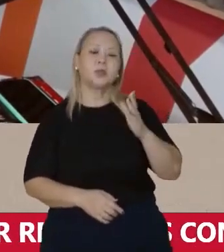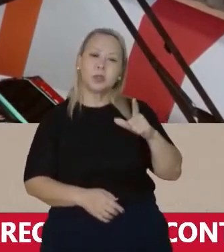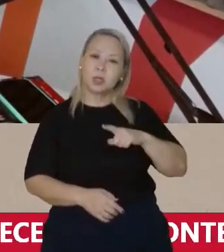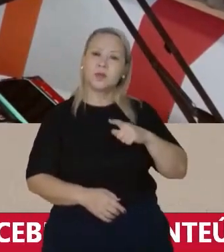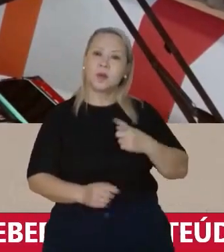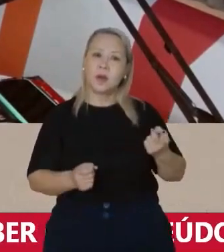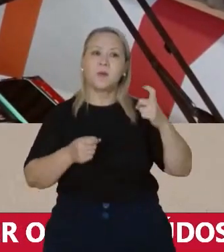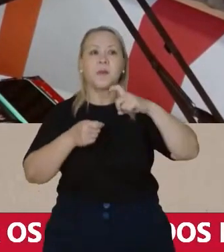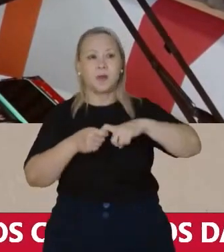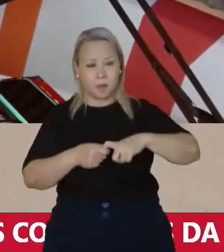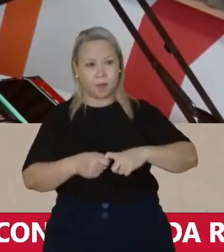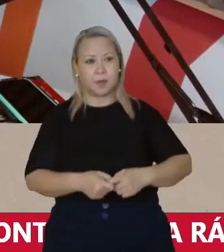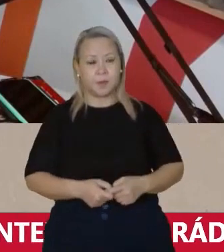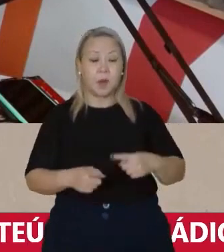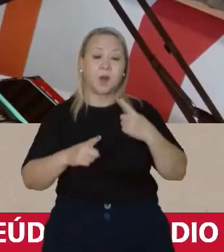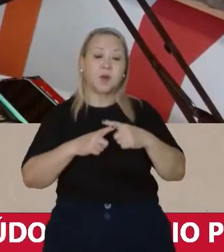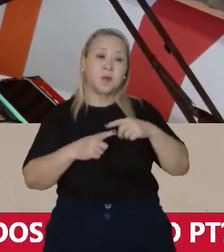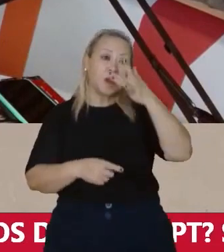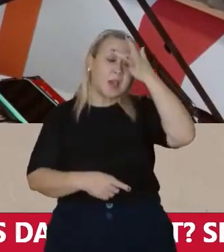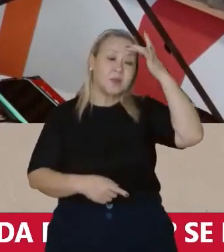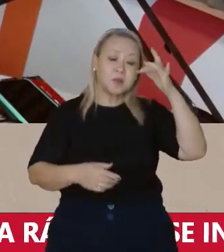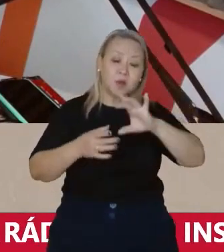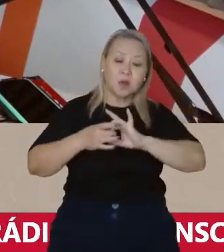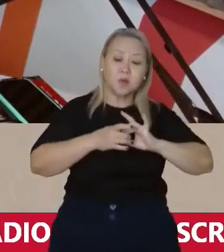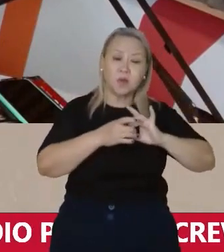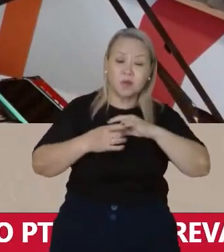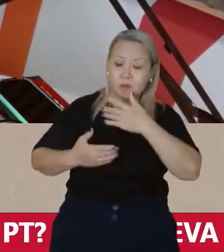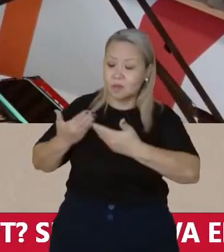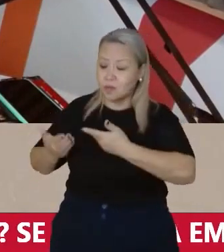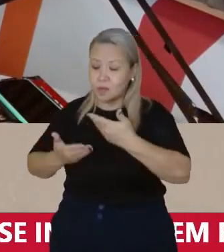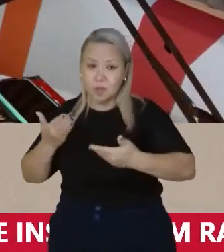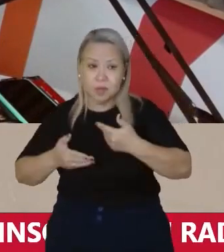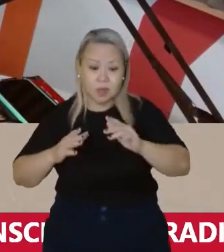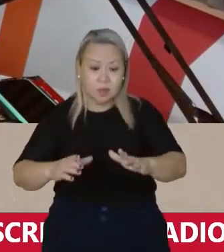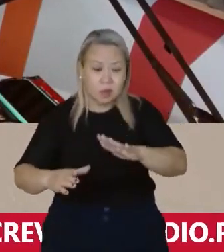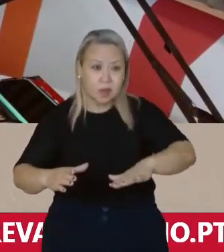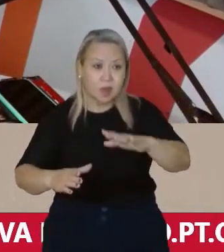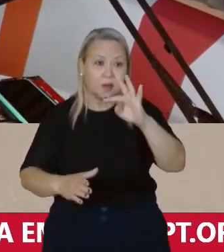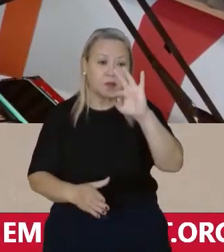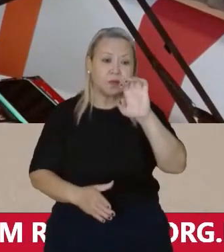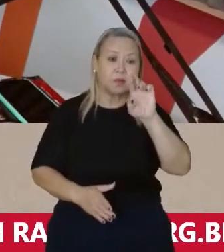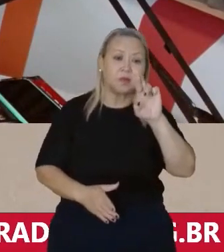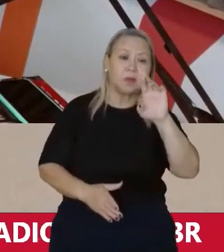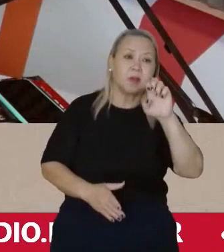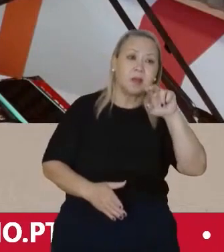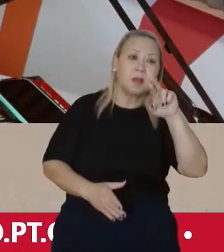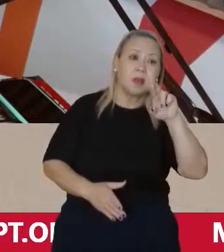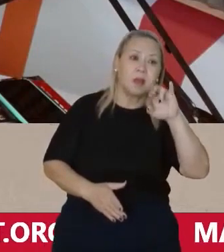mas voltamos a isso, porque as pessoas estão se unindo aos terreiros para lutar contra o racismo,